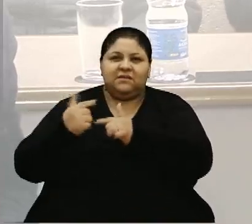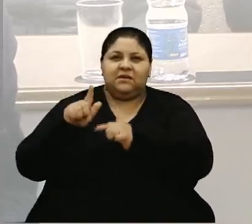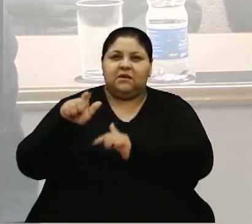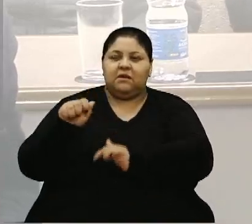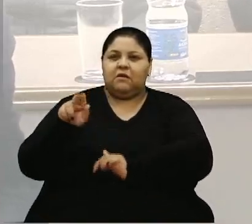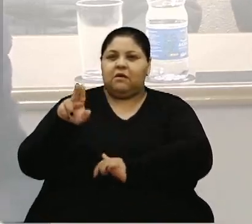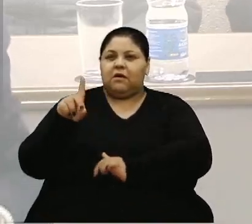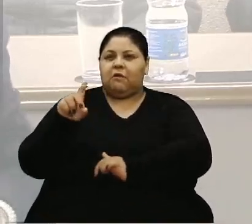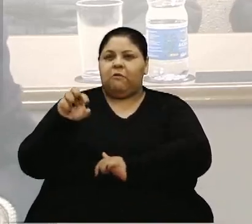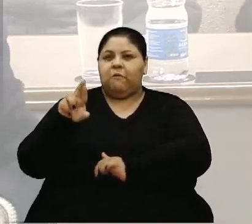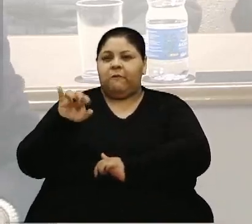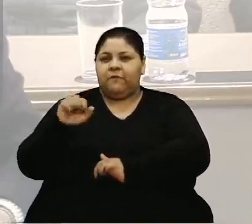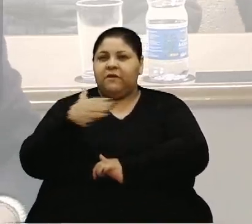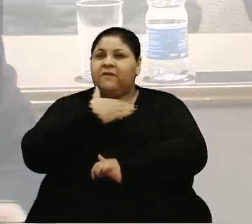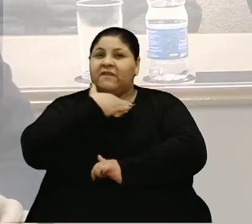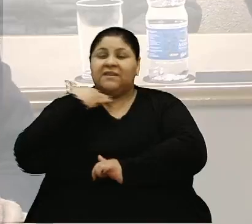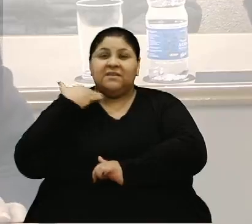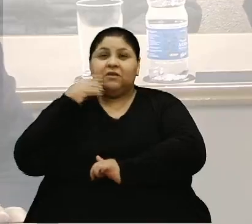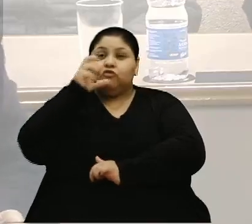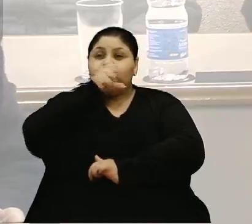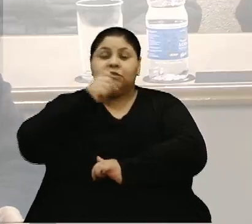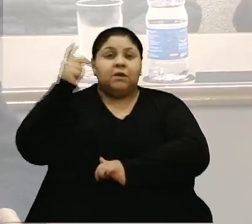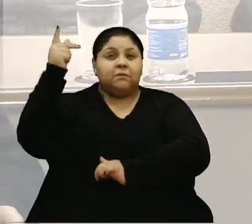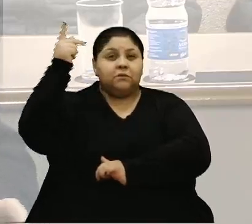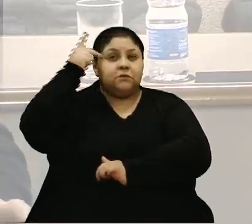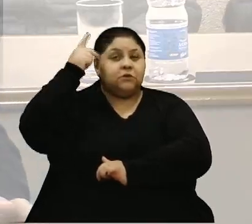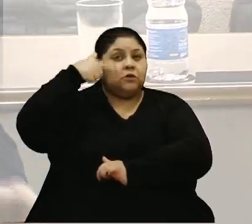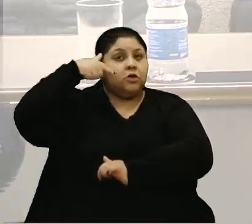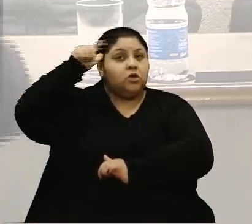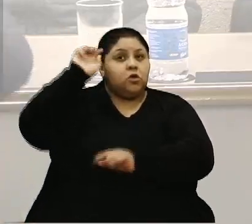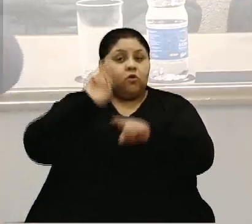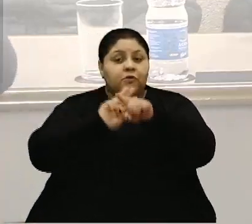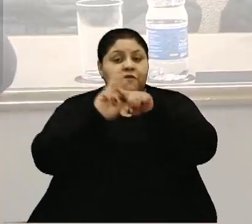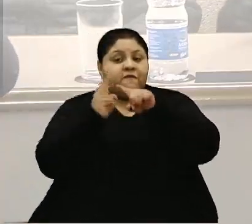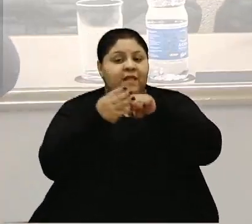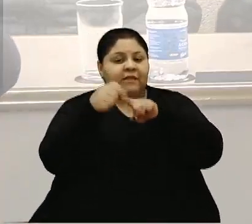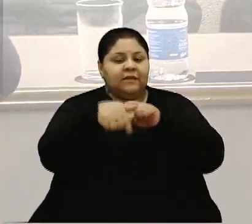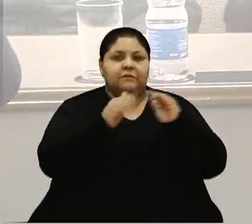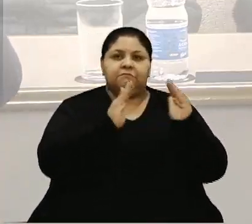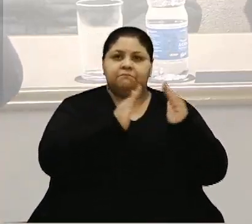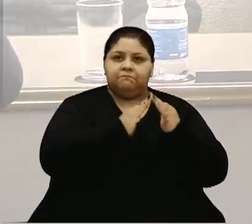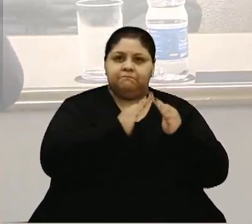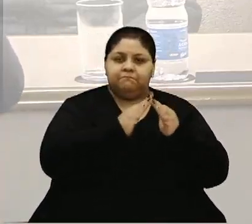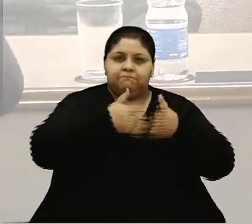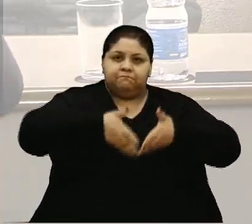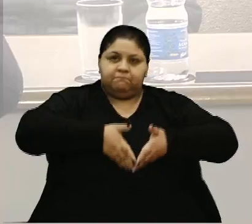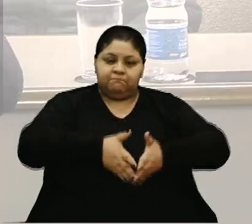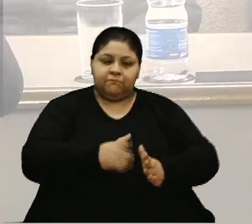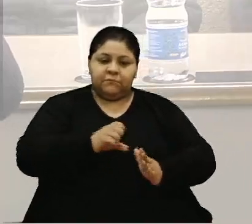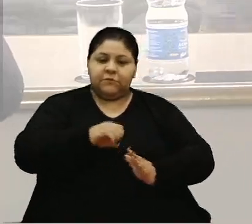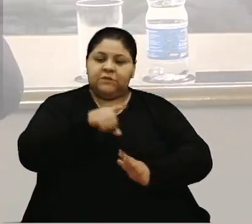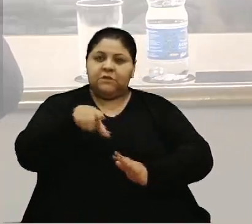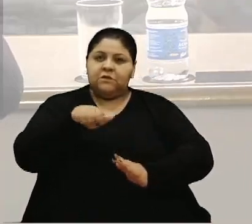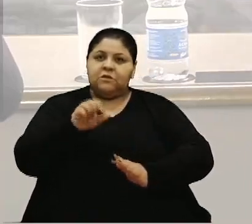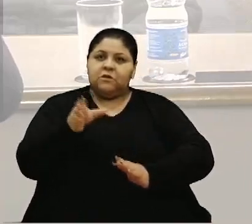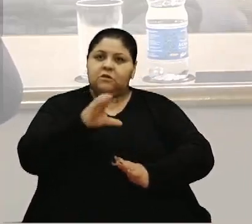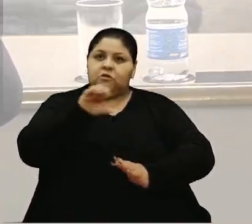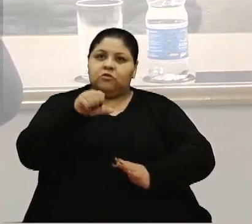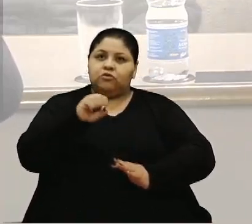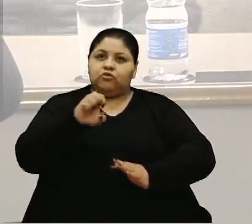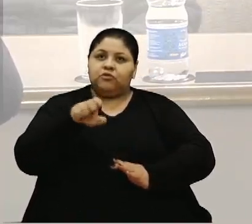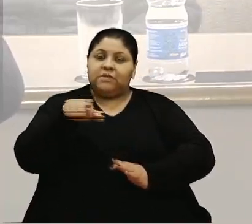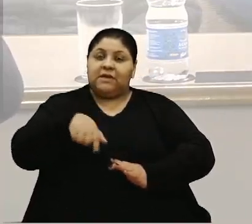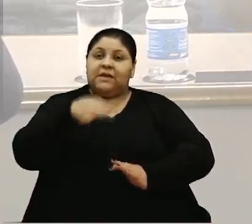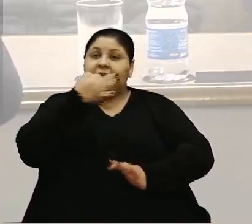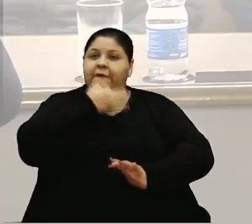no sábado em São Paulo e ontem foi velado nessa casa. Natural de São José do Ouro, aqui em Caxias ele